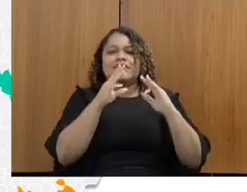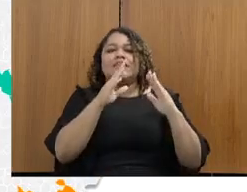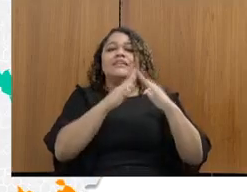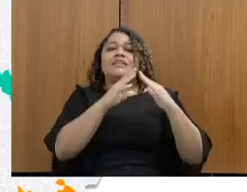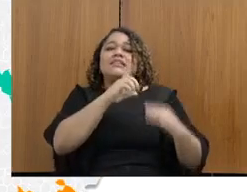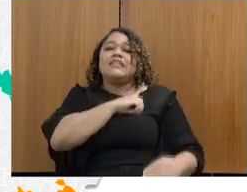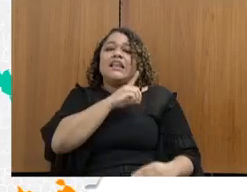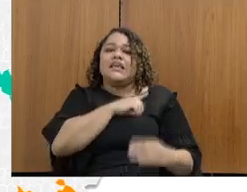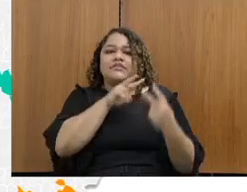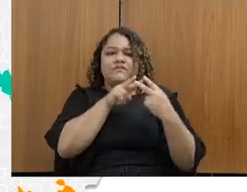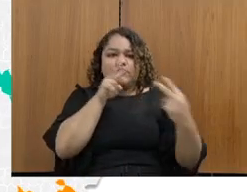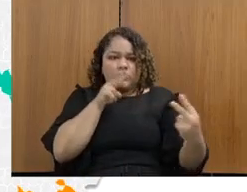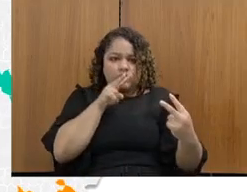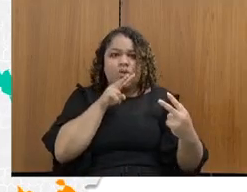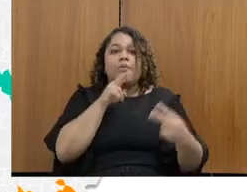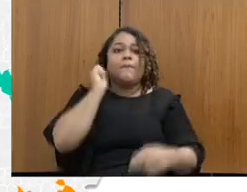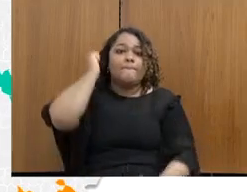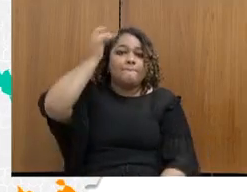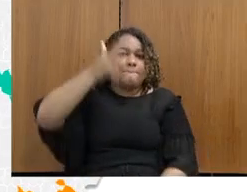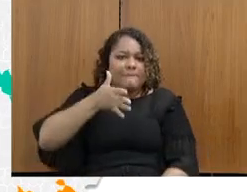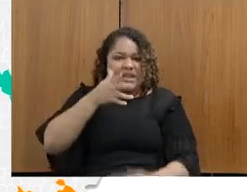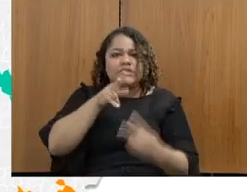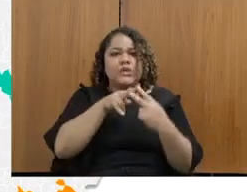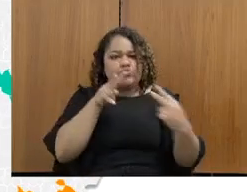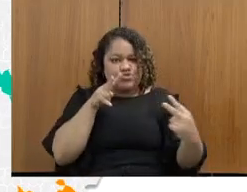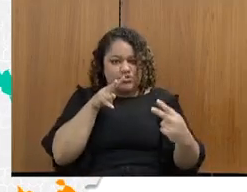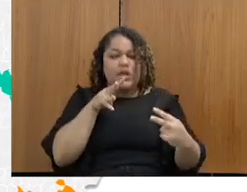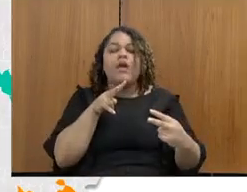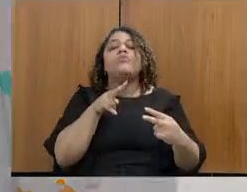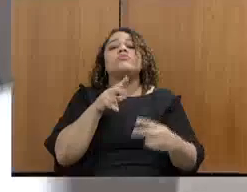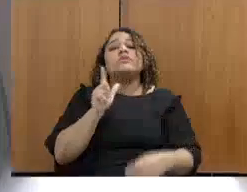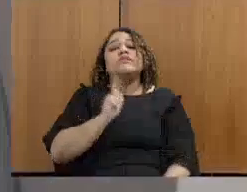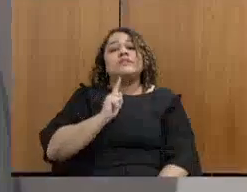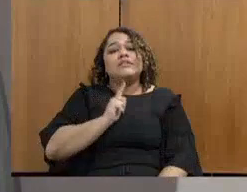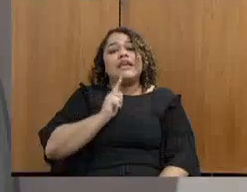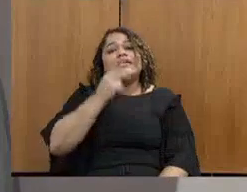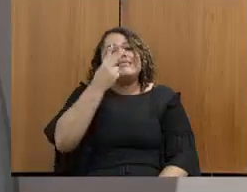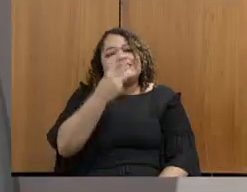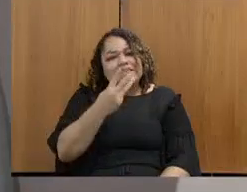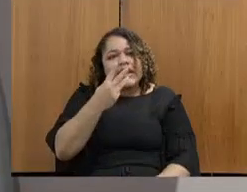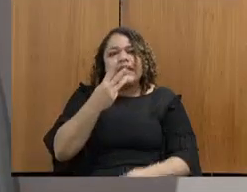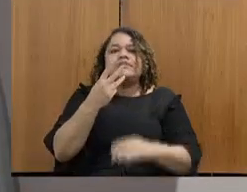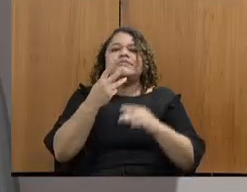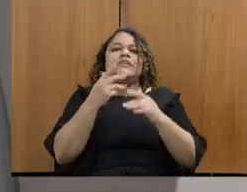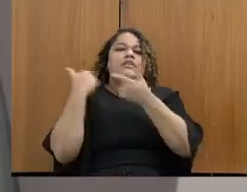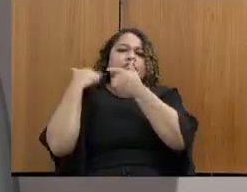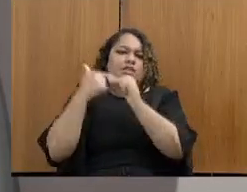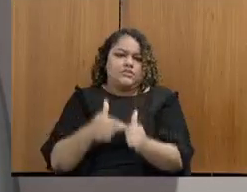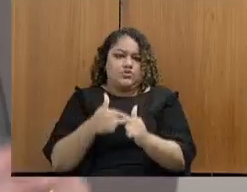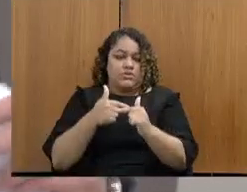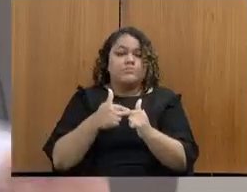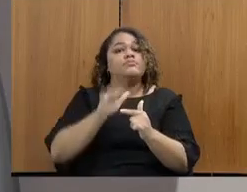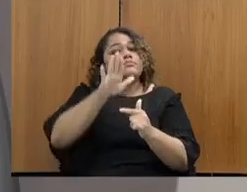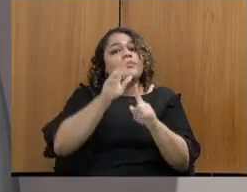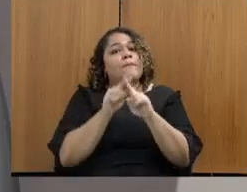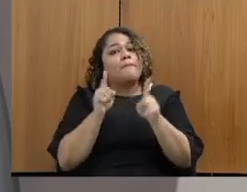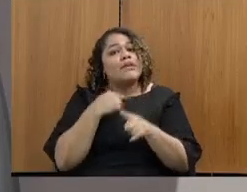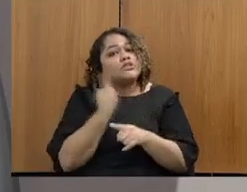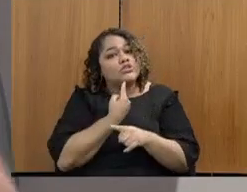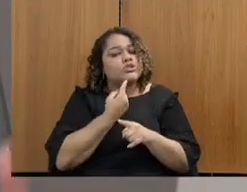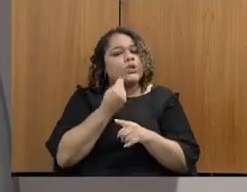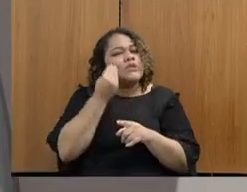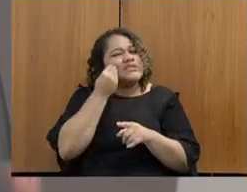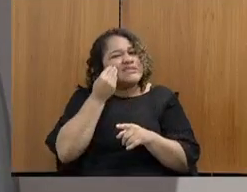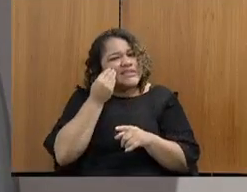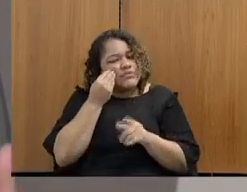espantões tradicionais mas destacamos mais uma vez né que estamos em fase dessa revisão metodológica é para que né o